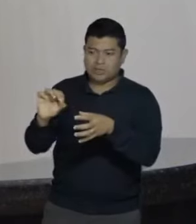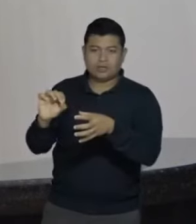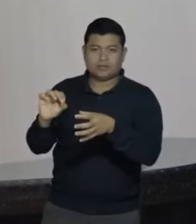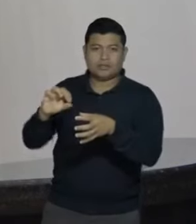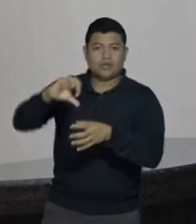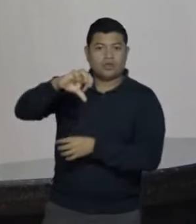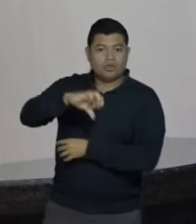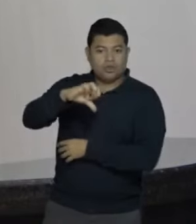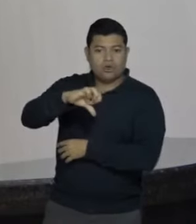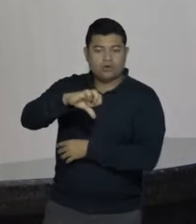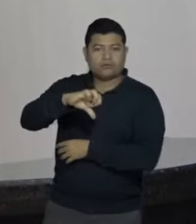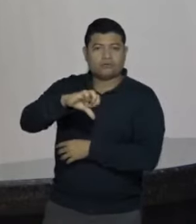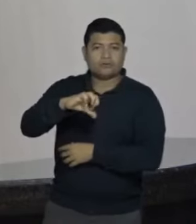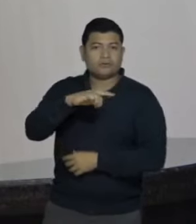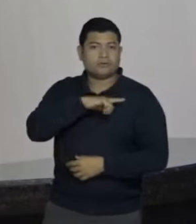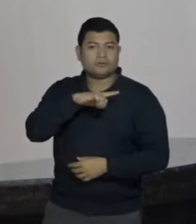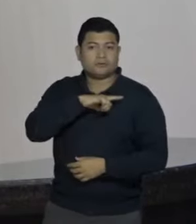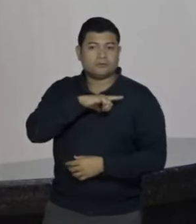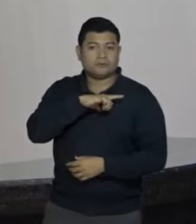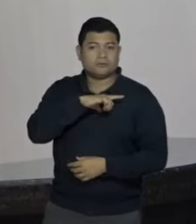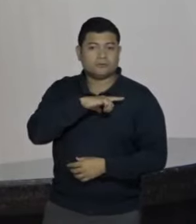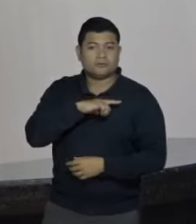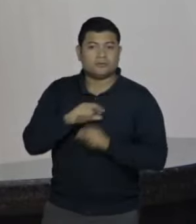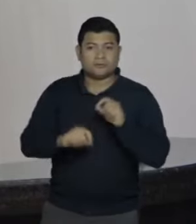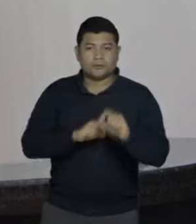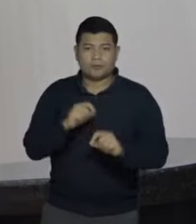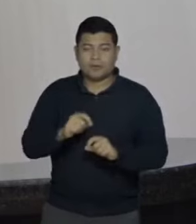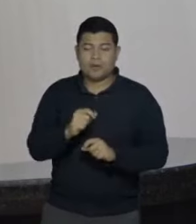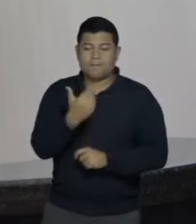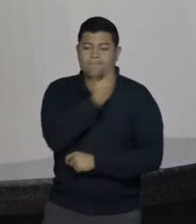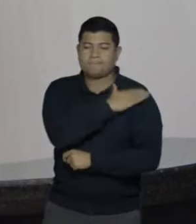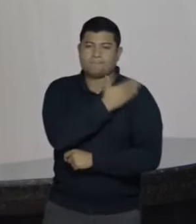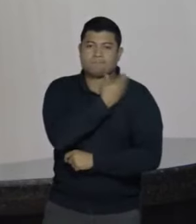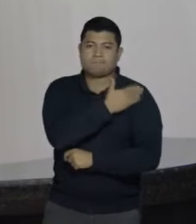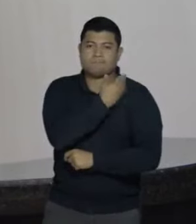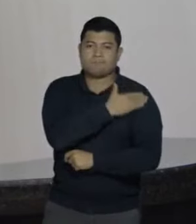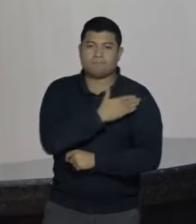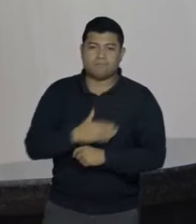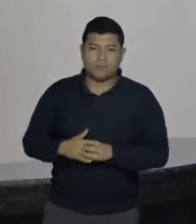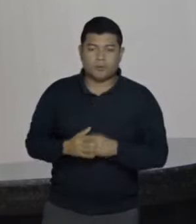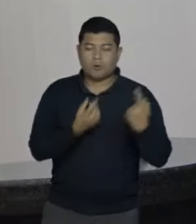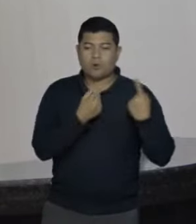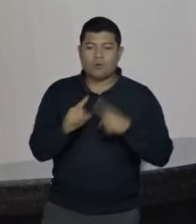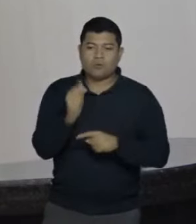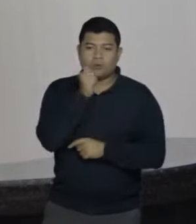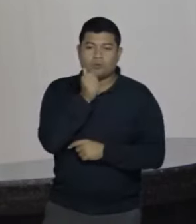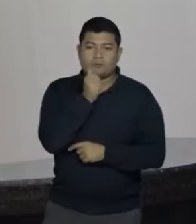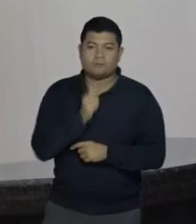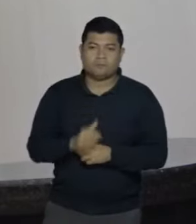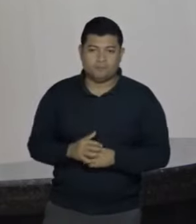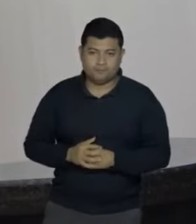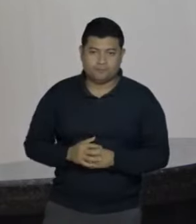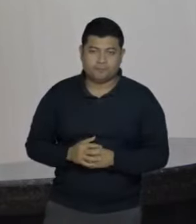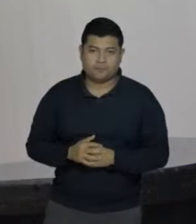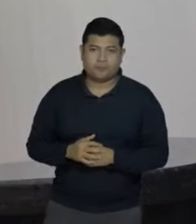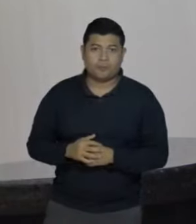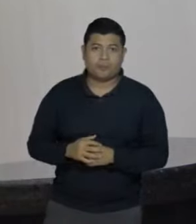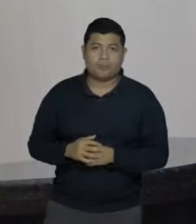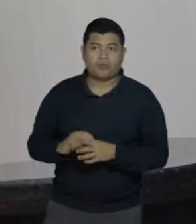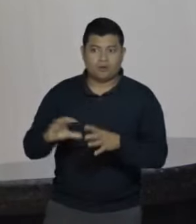pessoas tem algum tipo de preconceito contra as mulheres 9